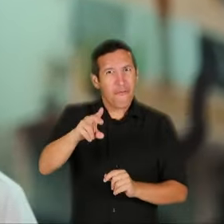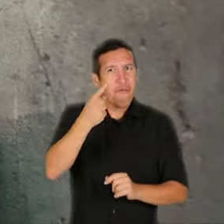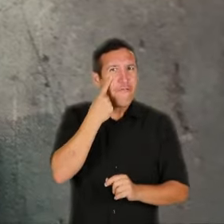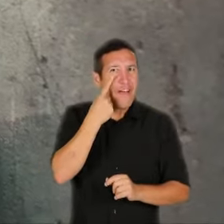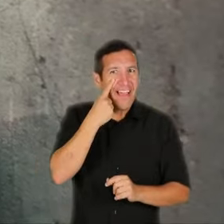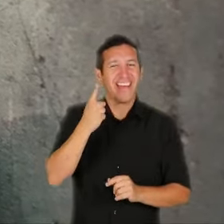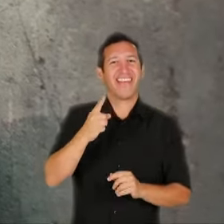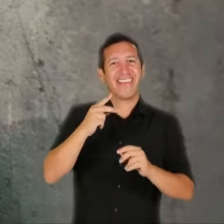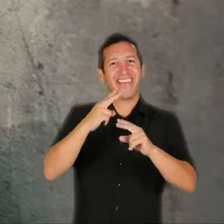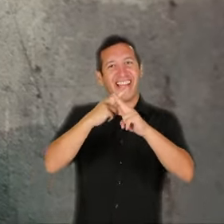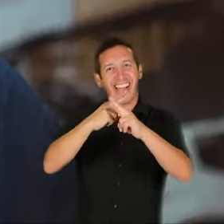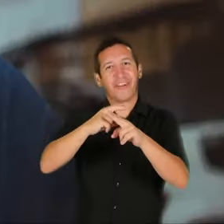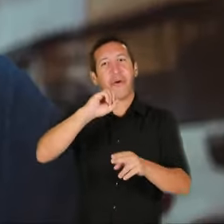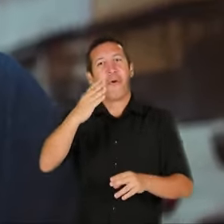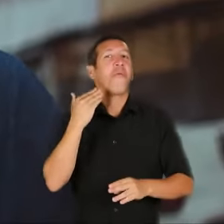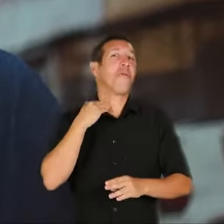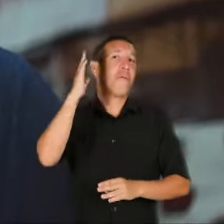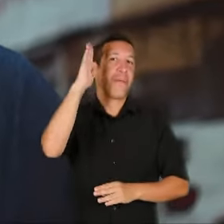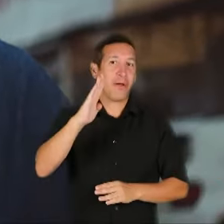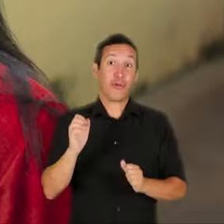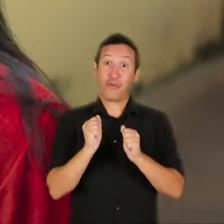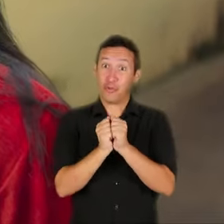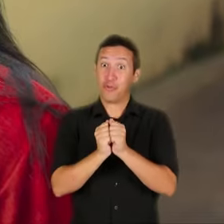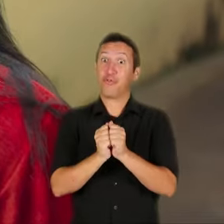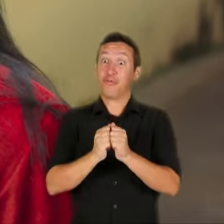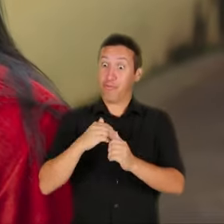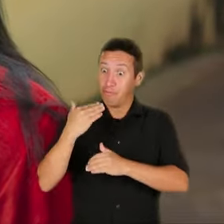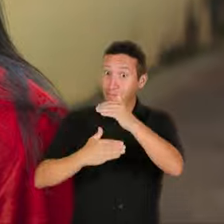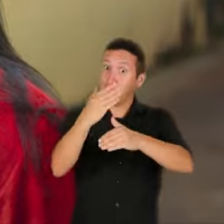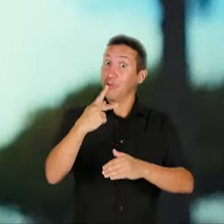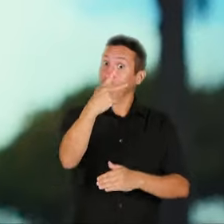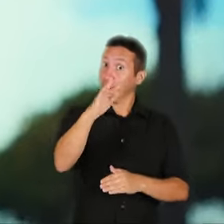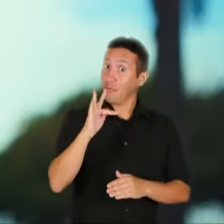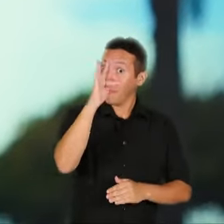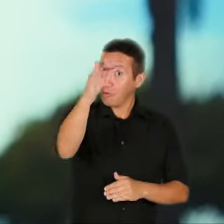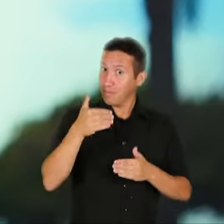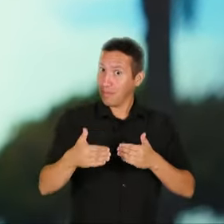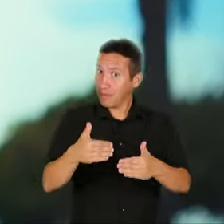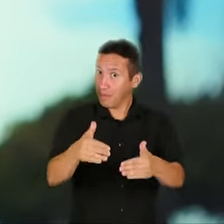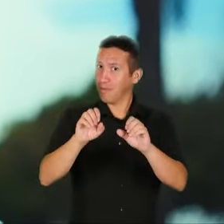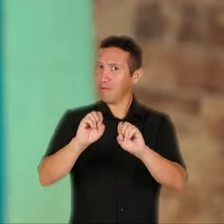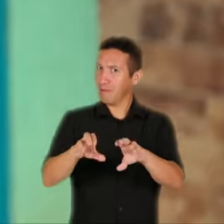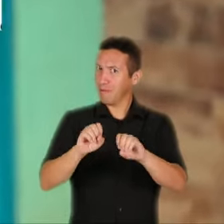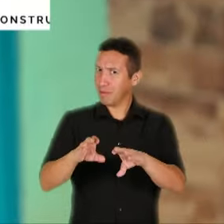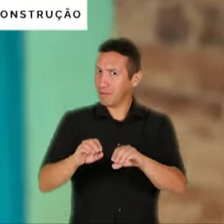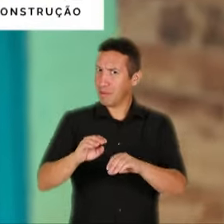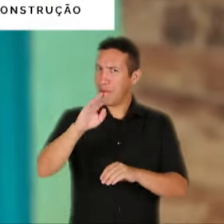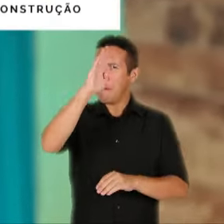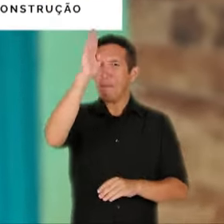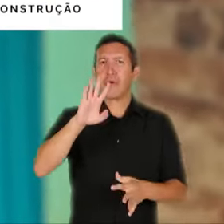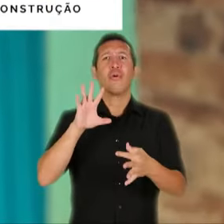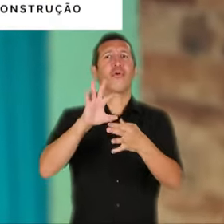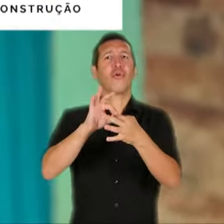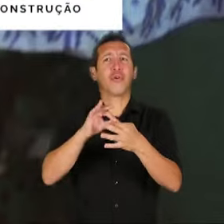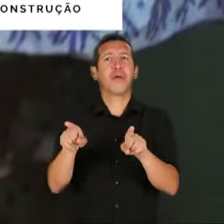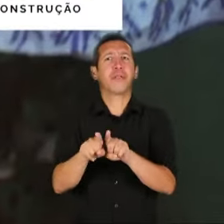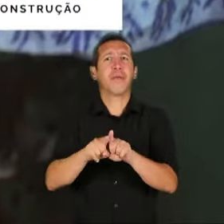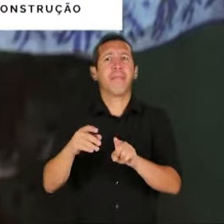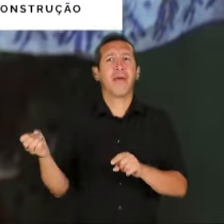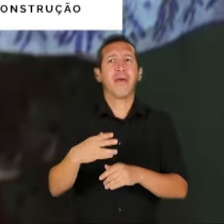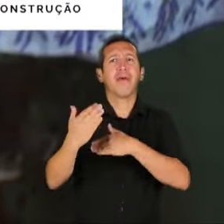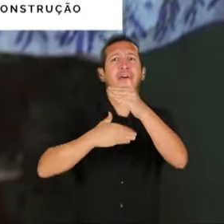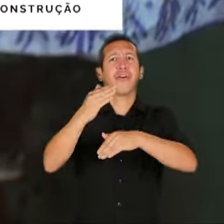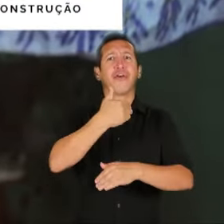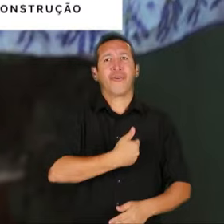uma simulação pelo aplicativo do Banco do Brasil ou da Caixa. Juntos vamos reconstruir o seu futuro. Ministério da Educação,